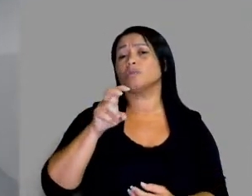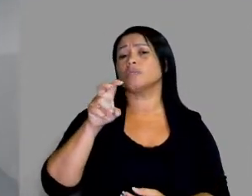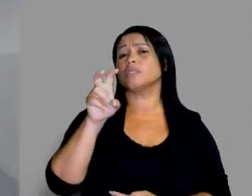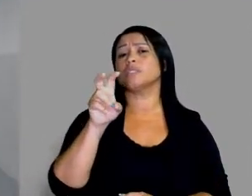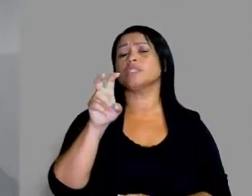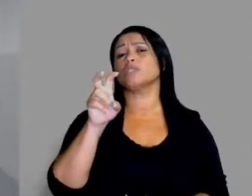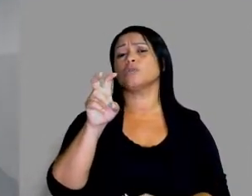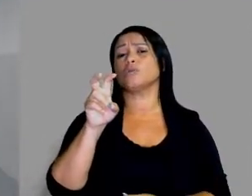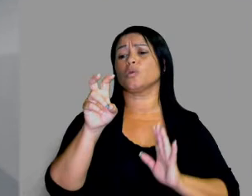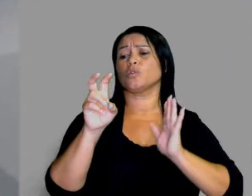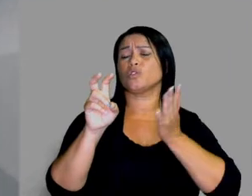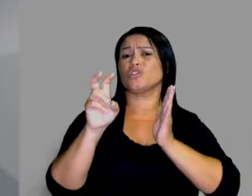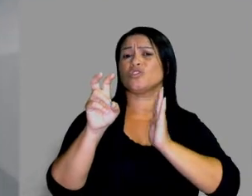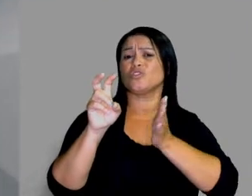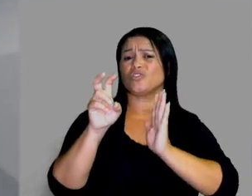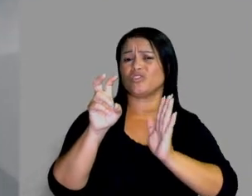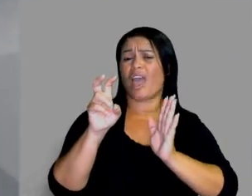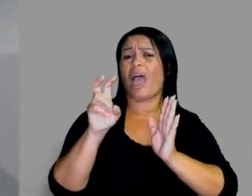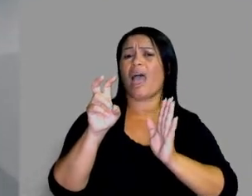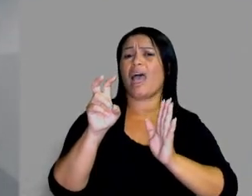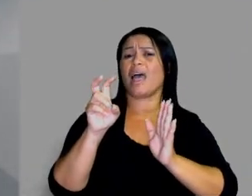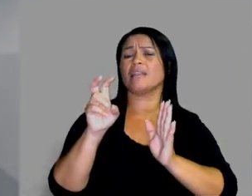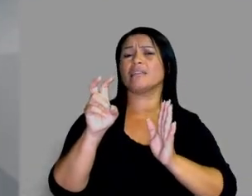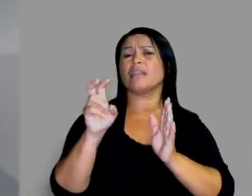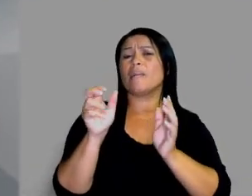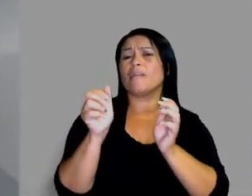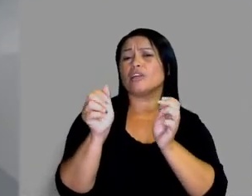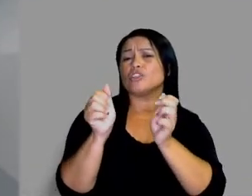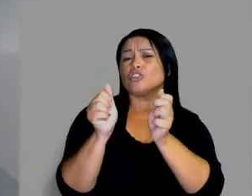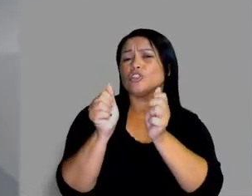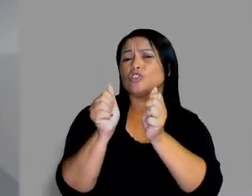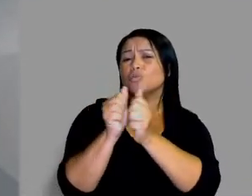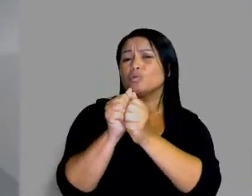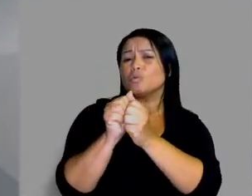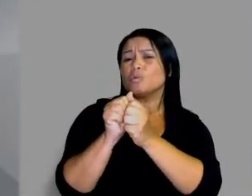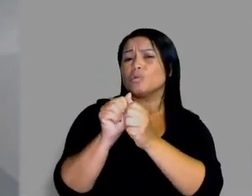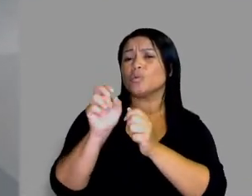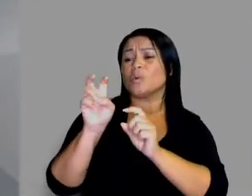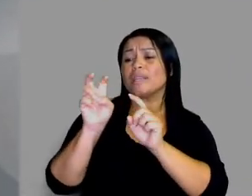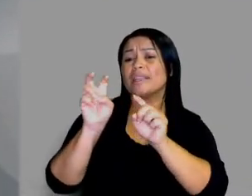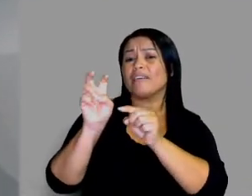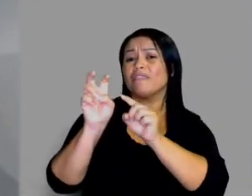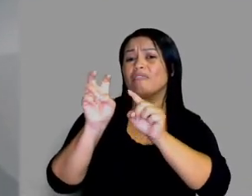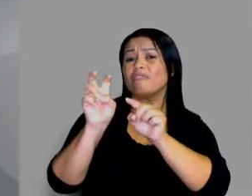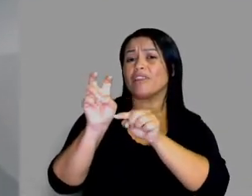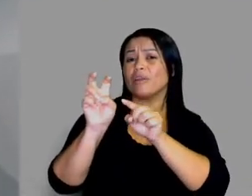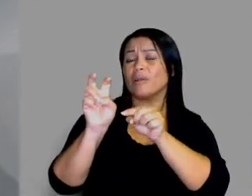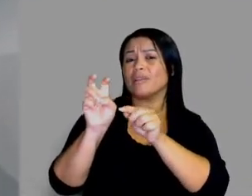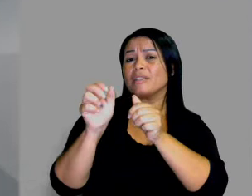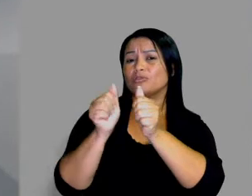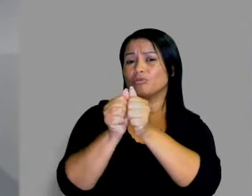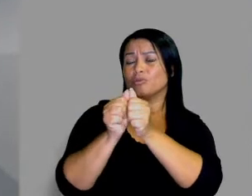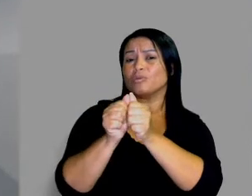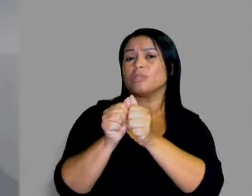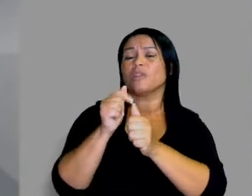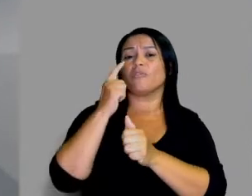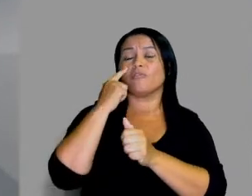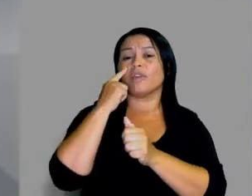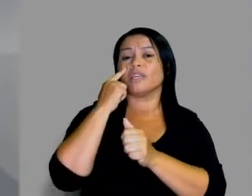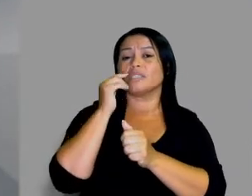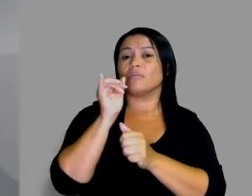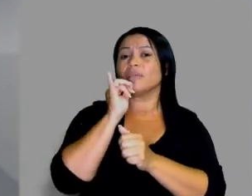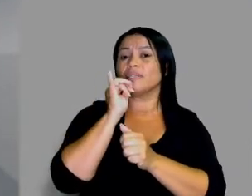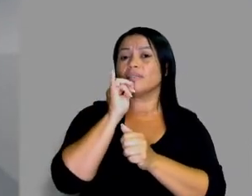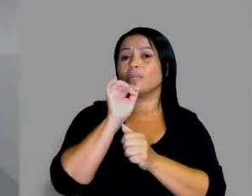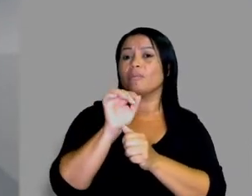5, ele já está mais próximo. Ele está somente uma casa da vírgula, ok? À